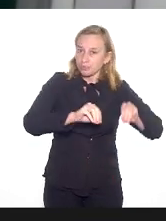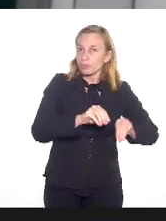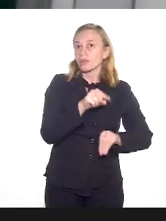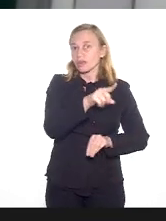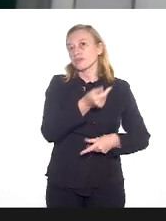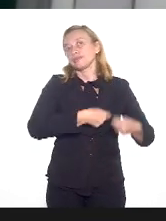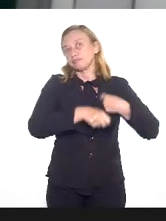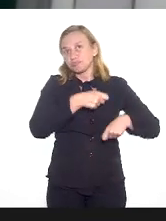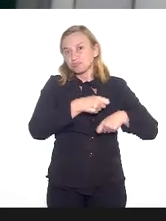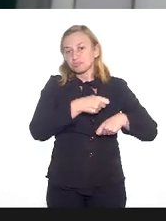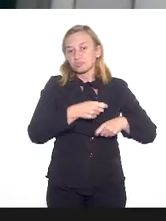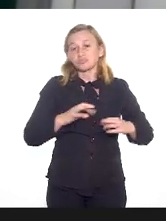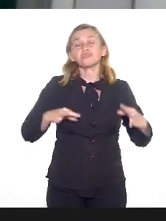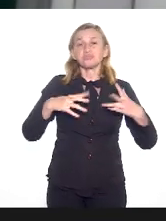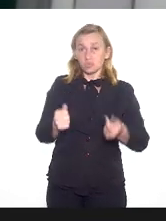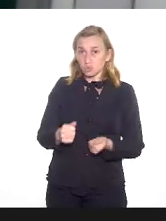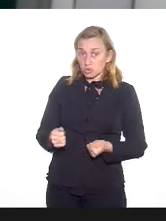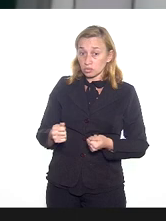negócio.